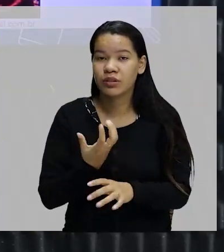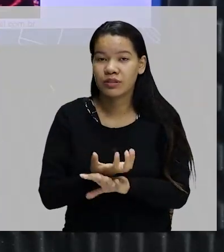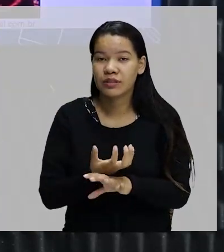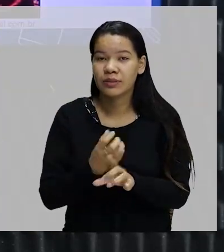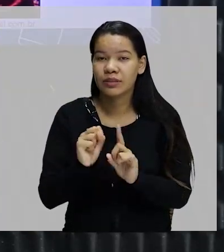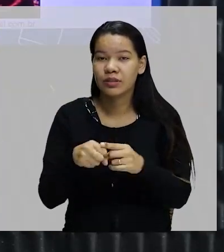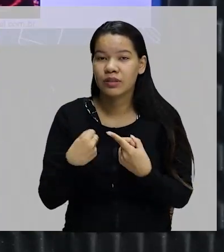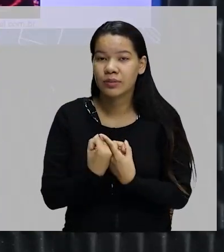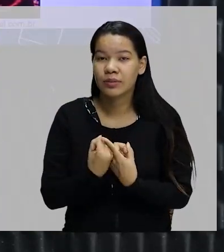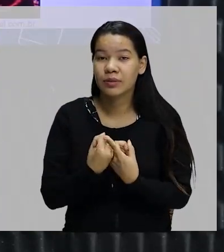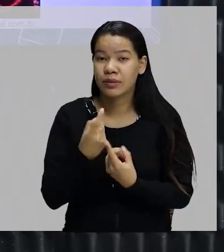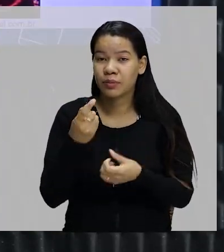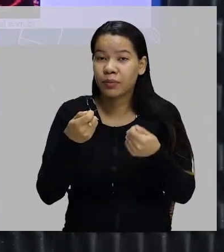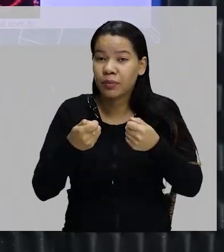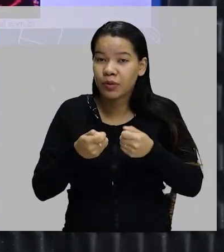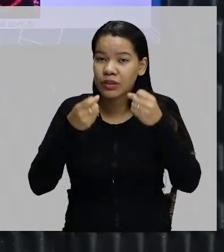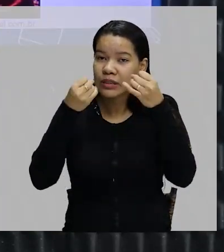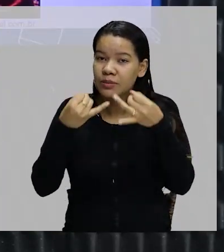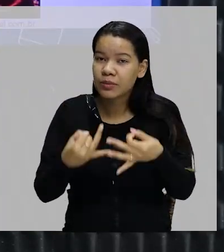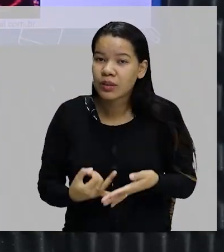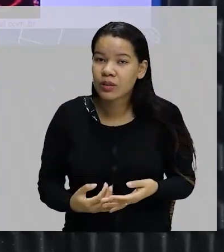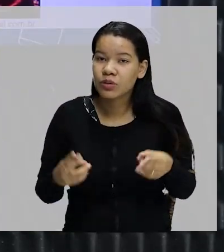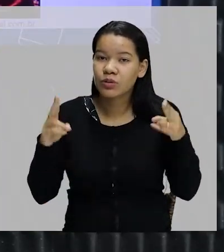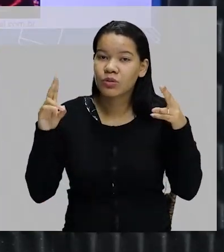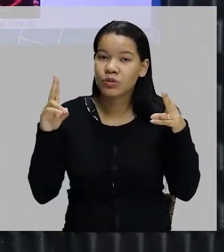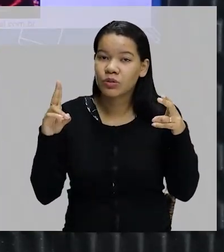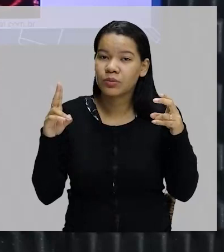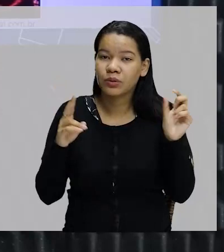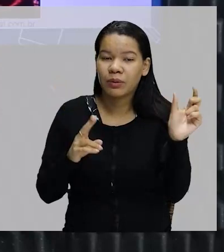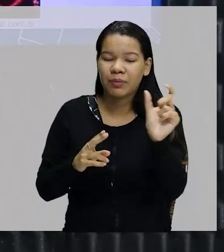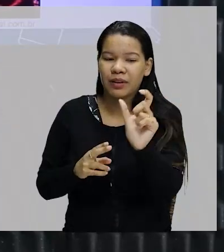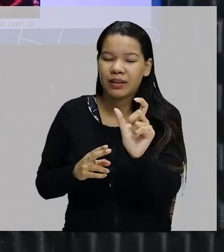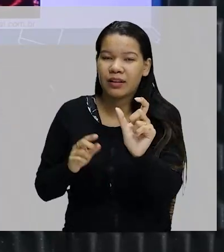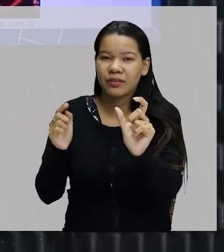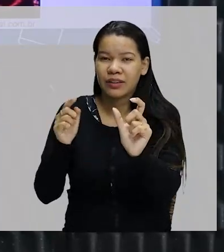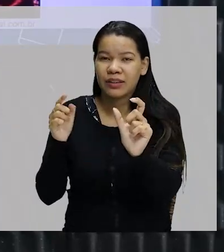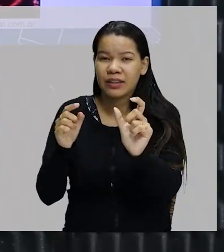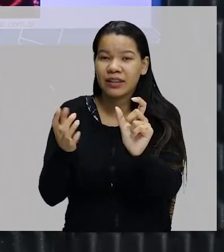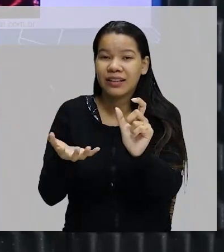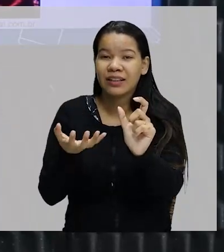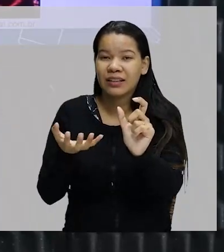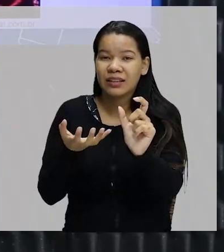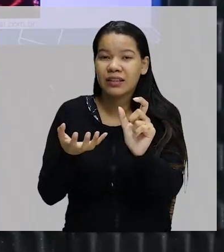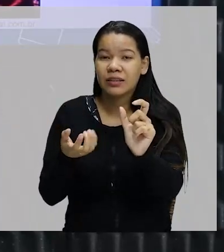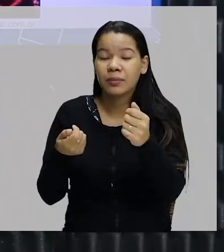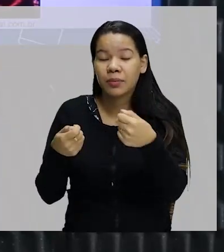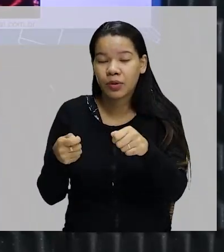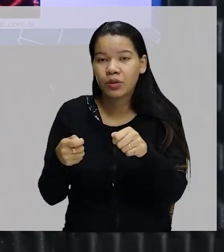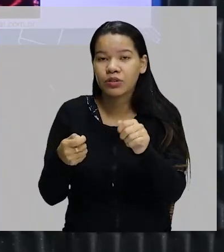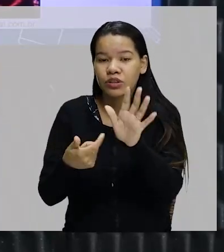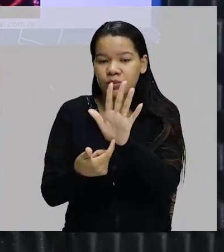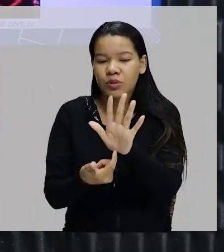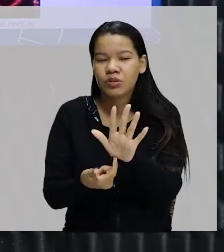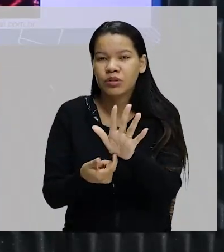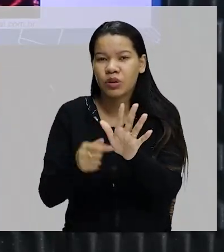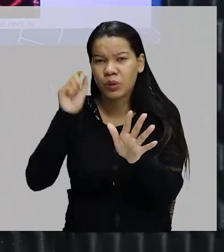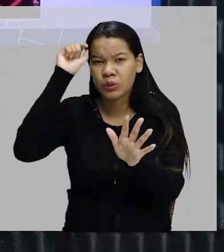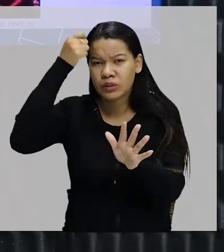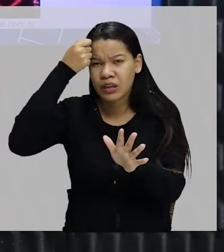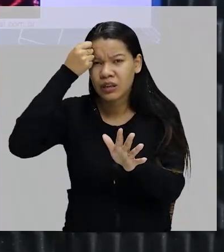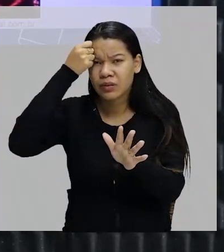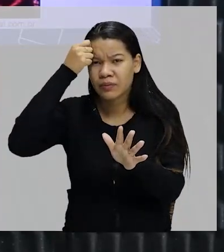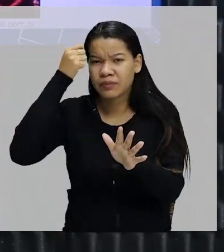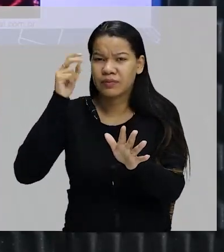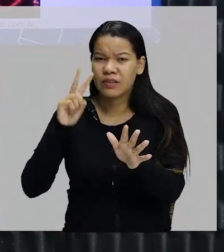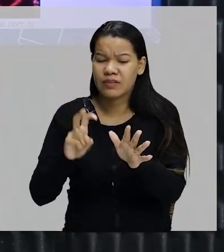sobre blackface, que é a forma que tem de demonstrar o negro, às vezes de forma exagerada, de forma